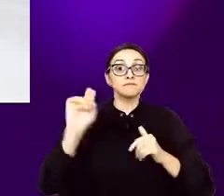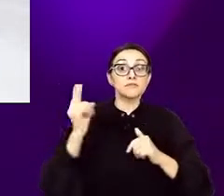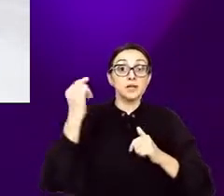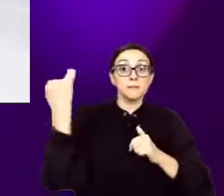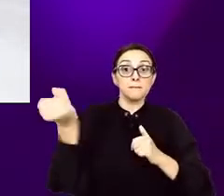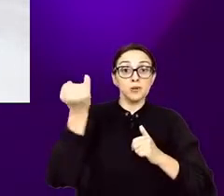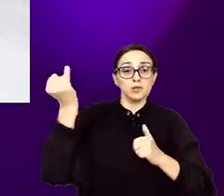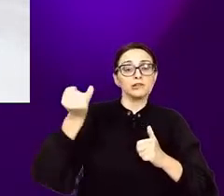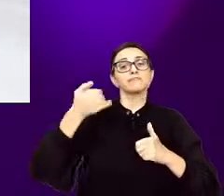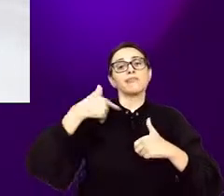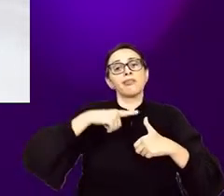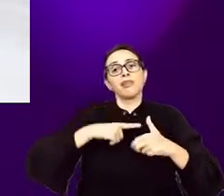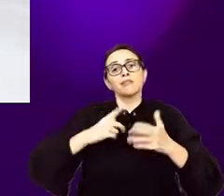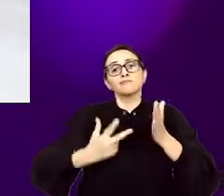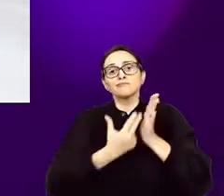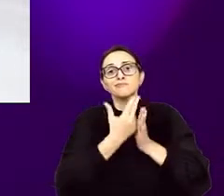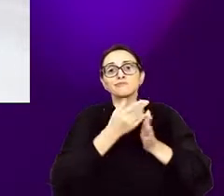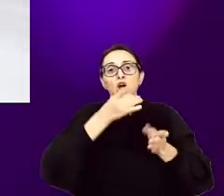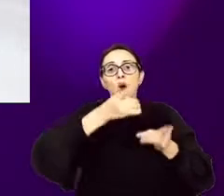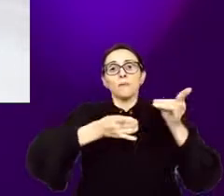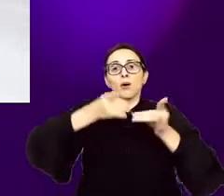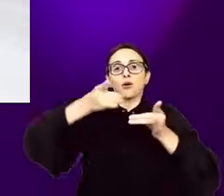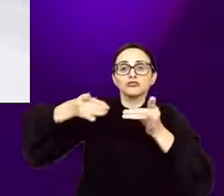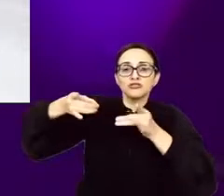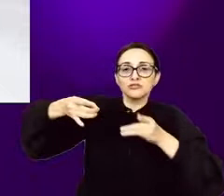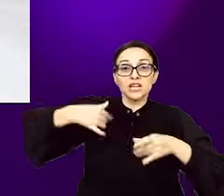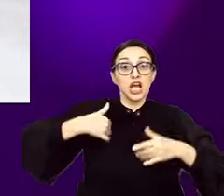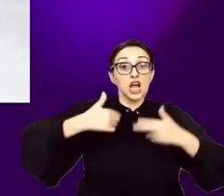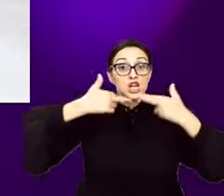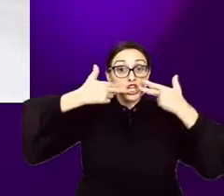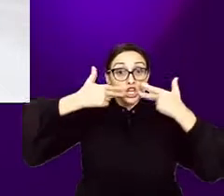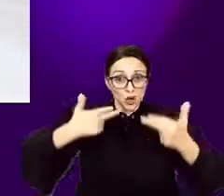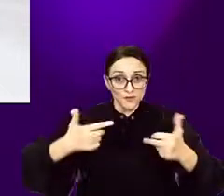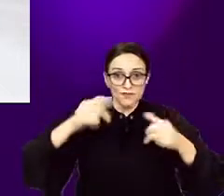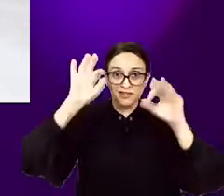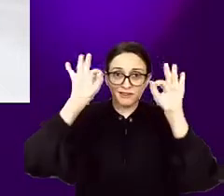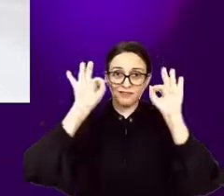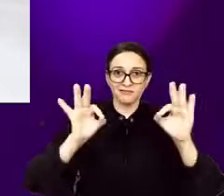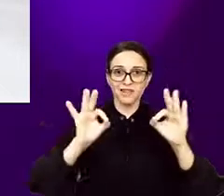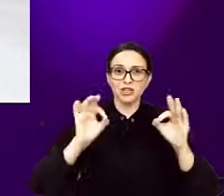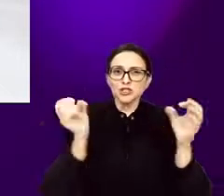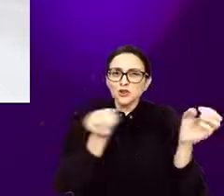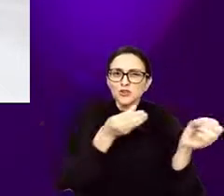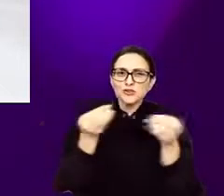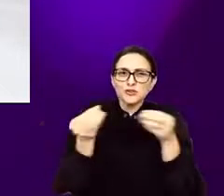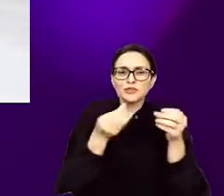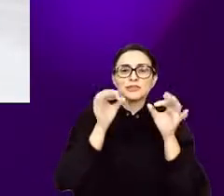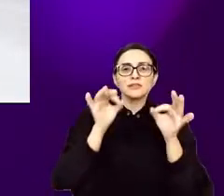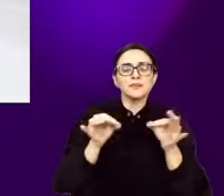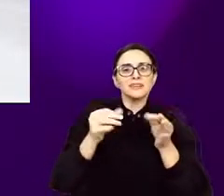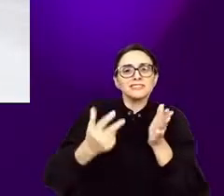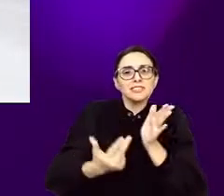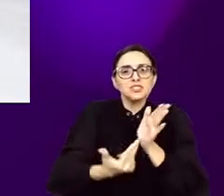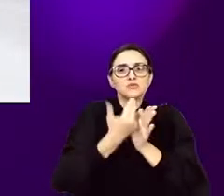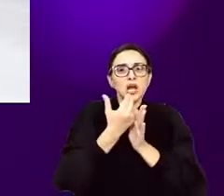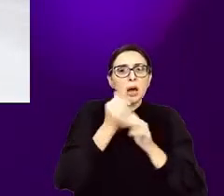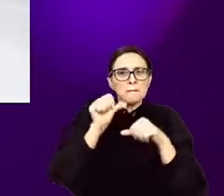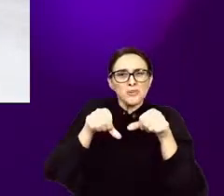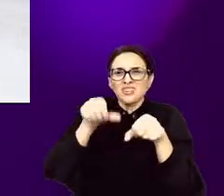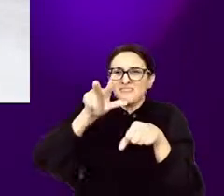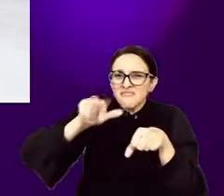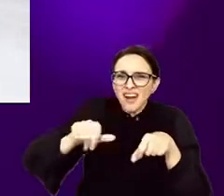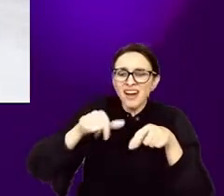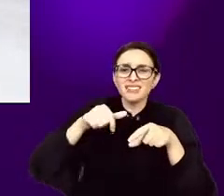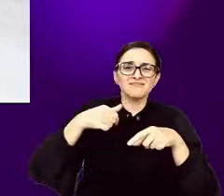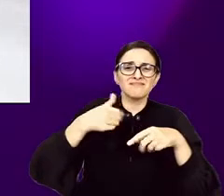é que, apesar da cirurgia robótica hoje ser uma grande novidade em termos de modernidade, a cirurgia ela não vai mudar em absolutamente nada o que